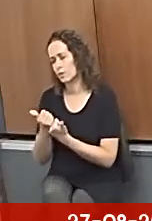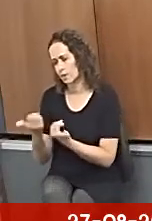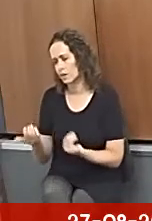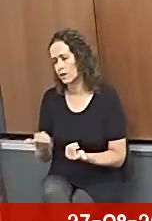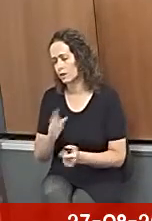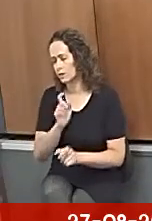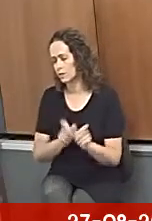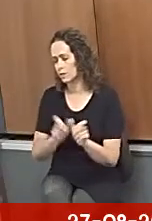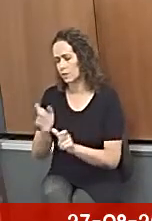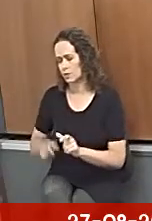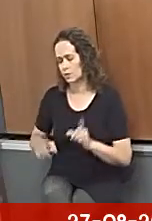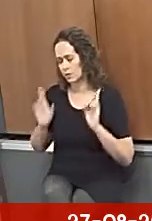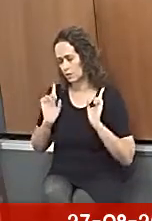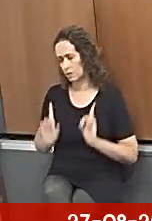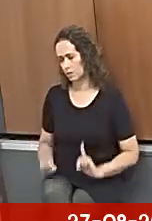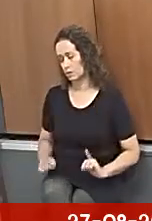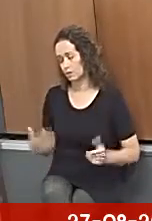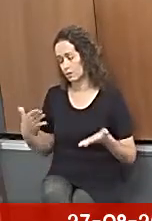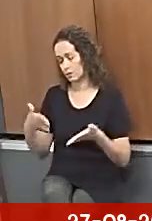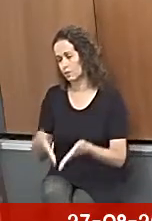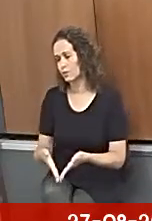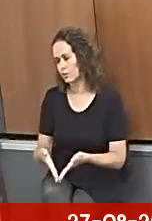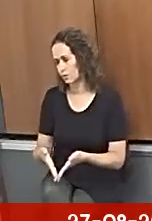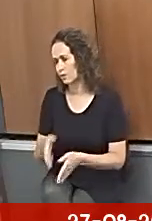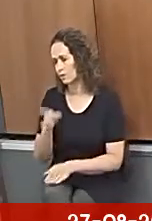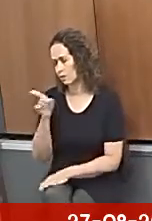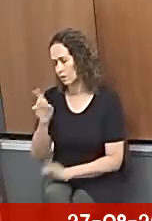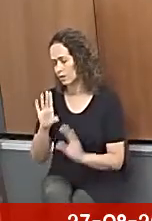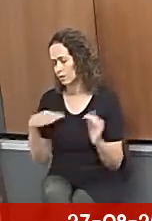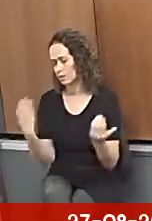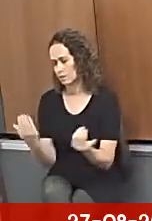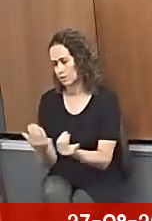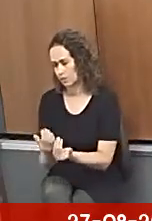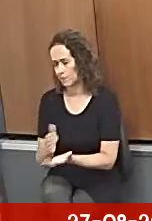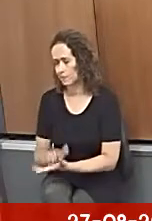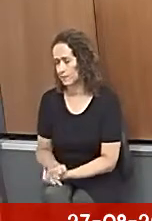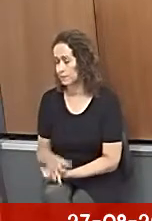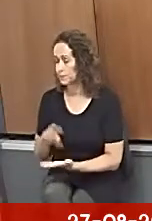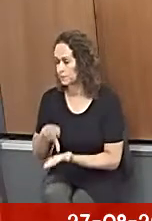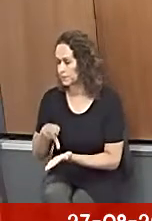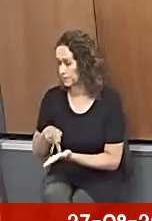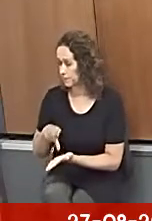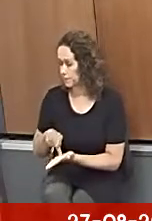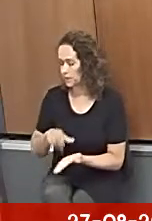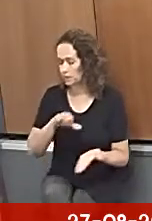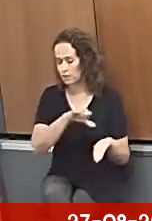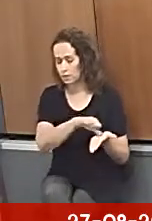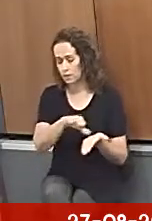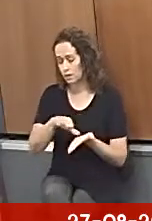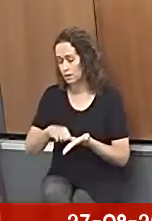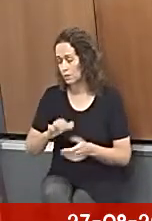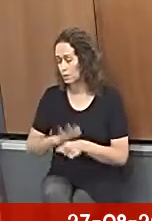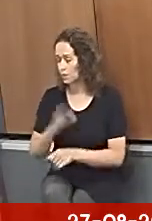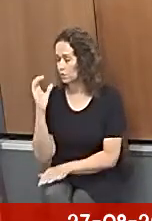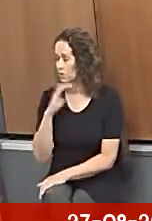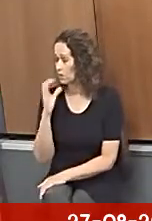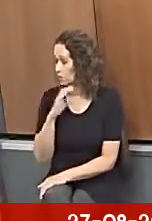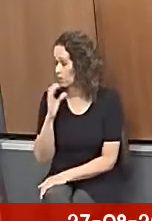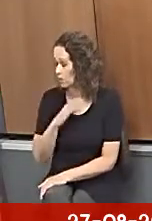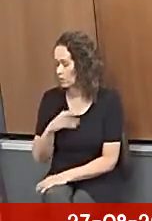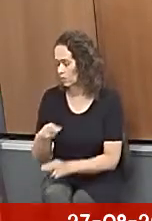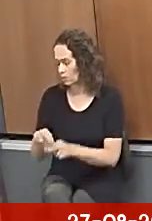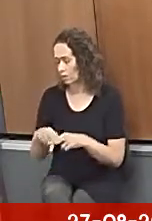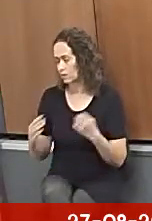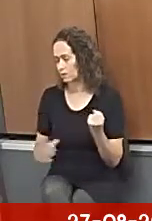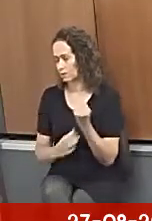deficiência e pessoas com deficiência que chegam no estádio né há de fato a setorização a exigência da segurança